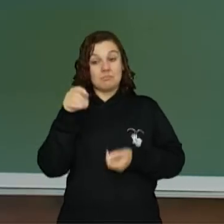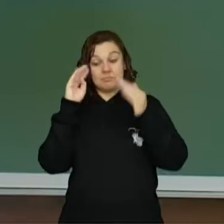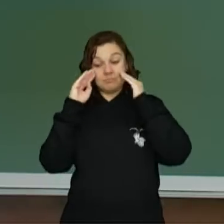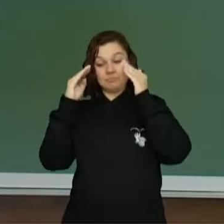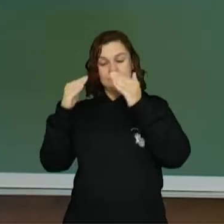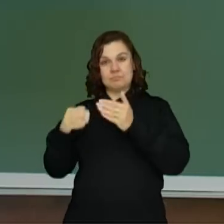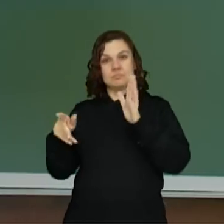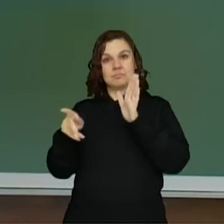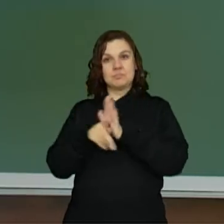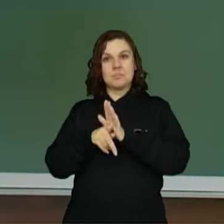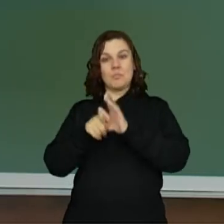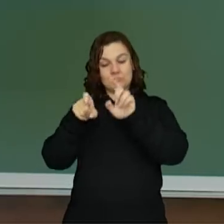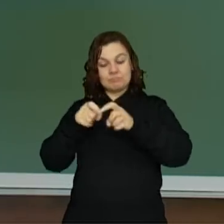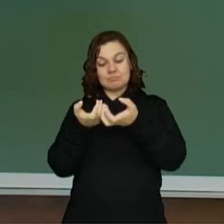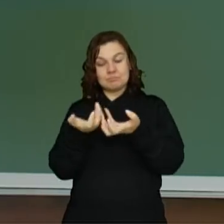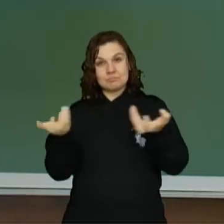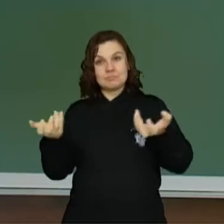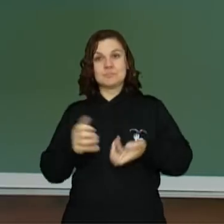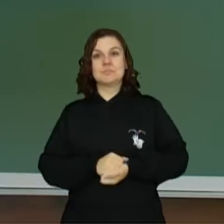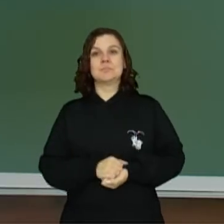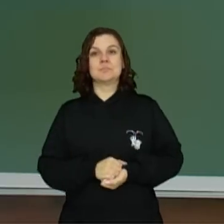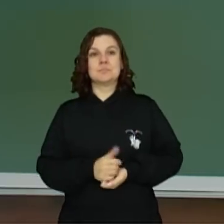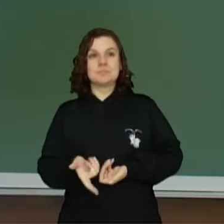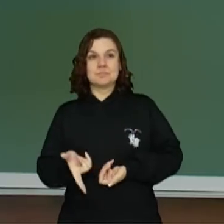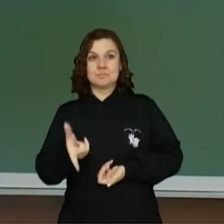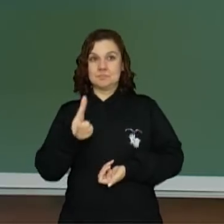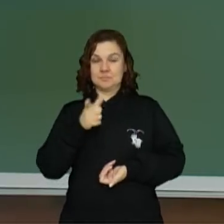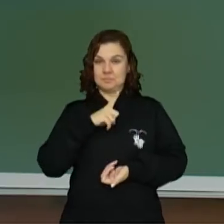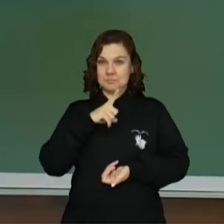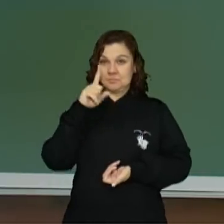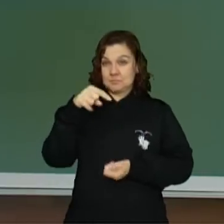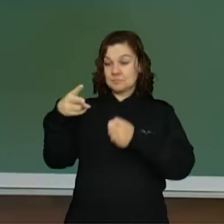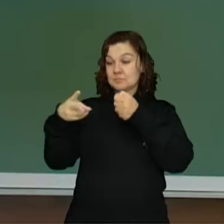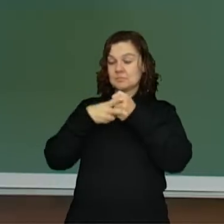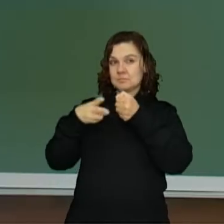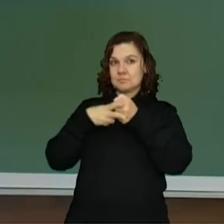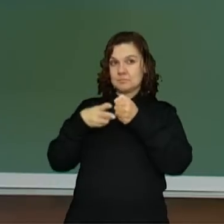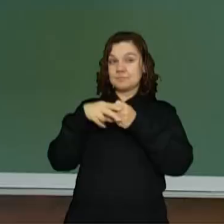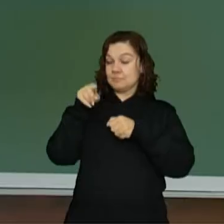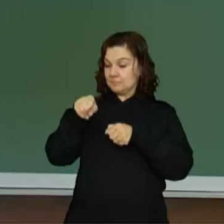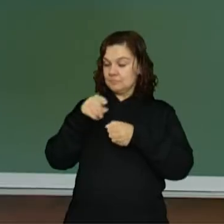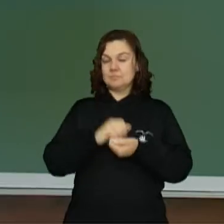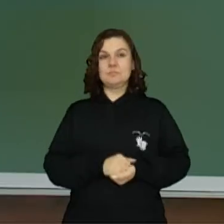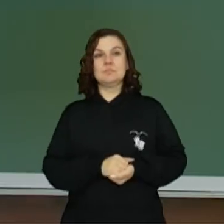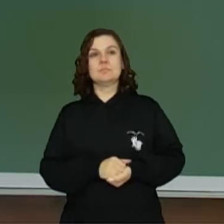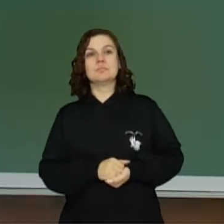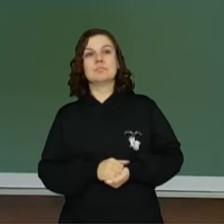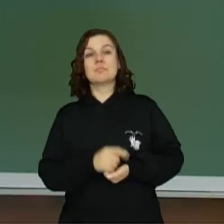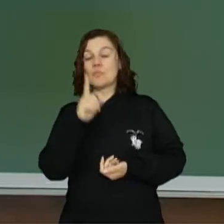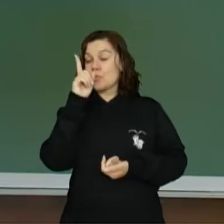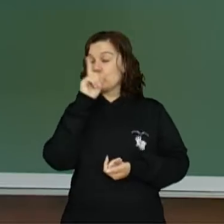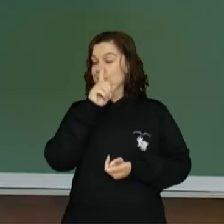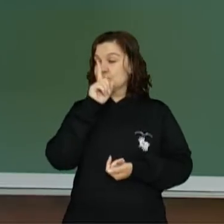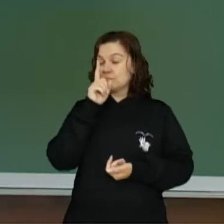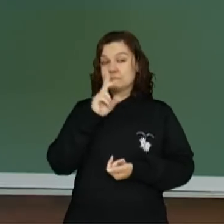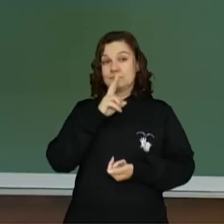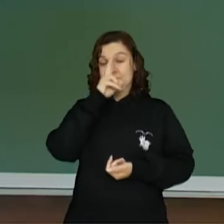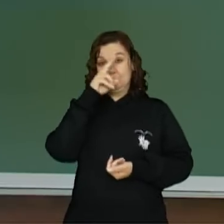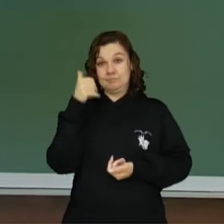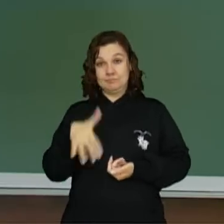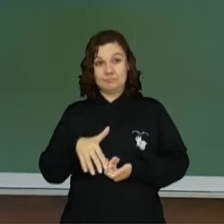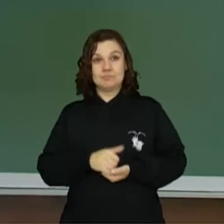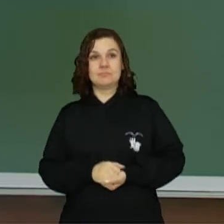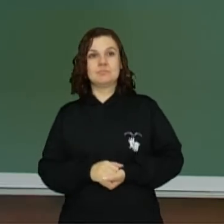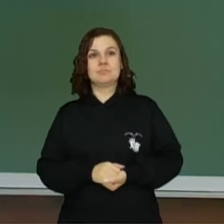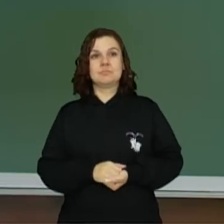quis especificar campo. Tem o meu verbo, que vocês sabem, um defeito grave.